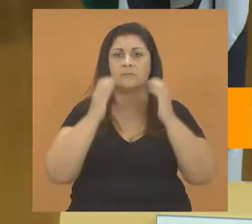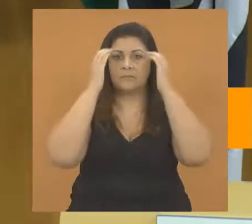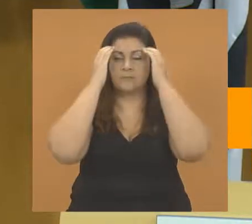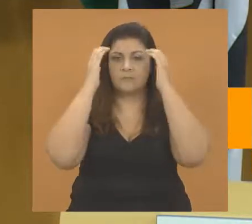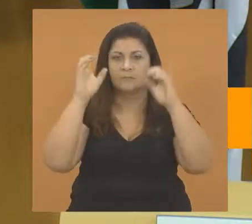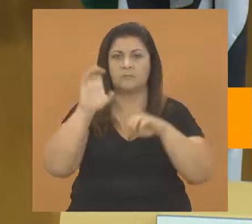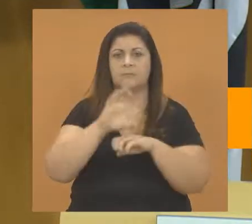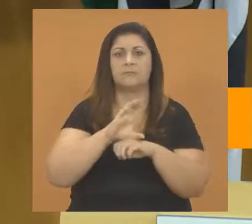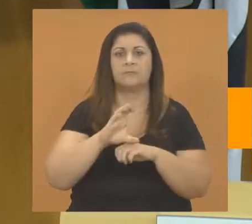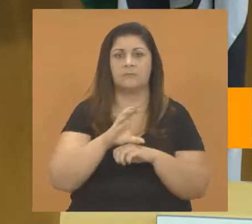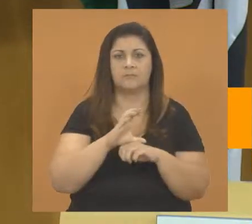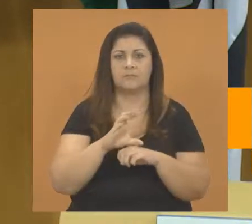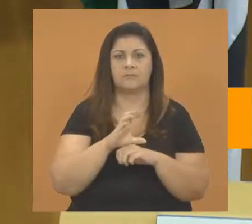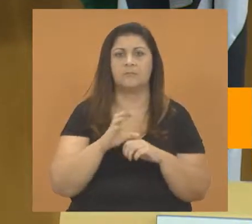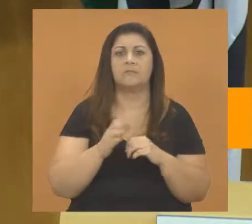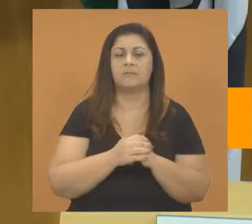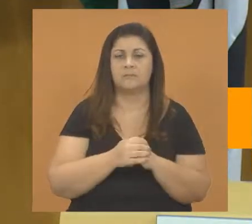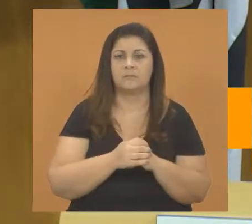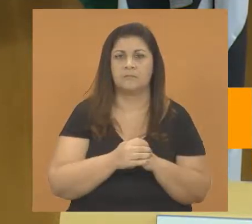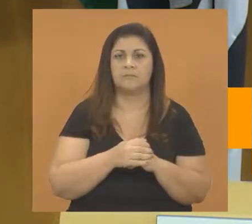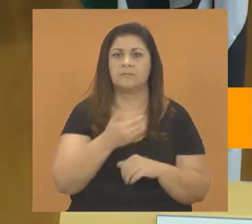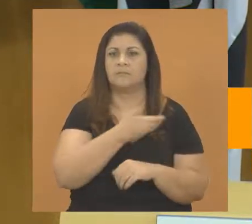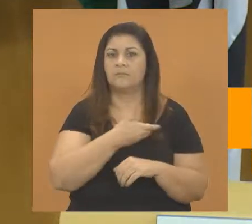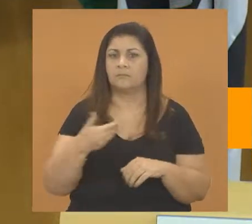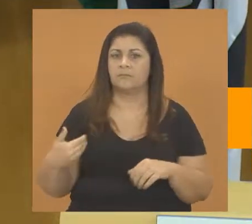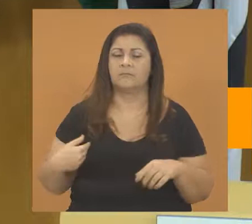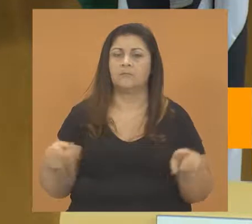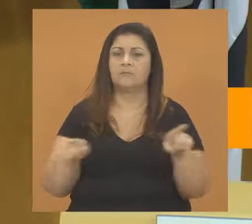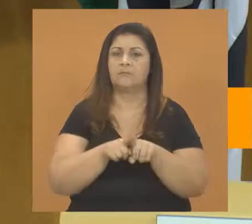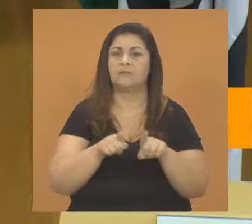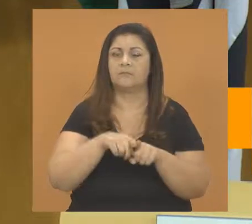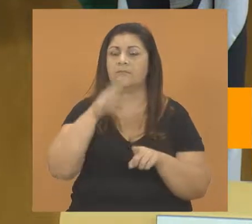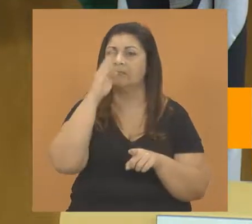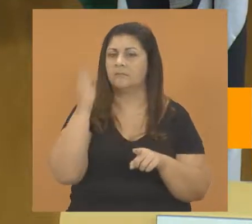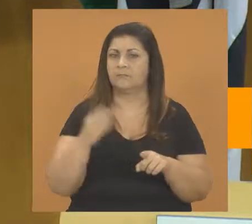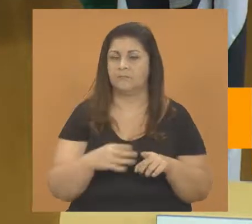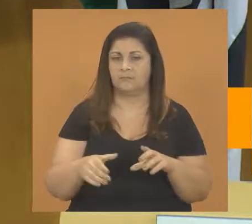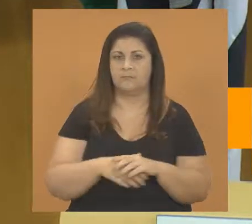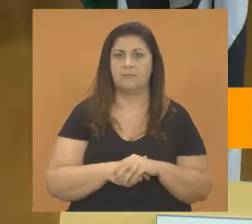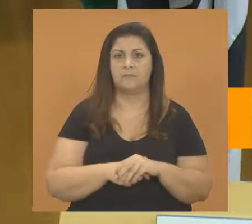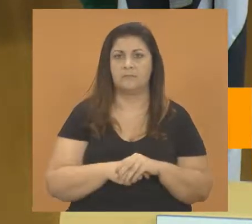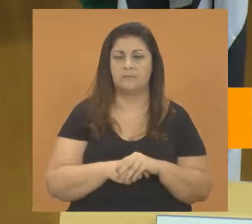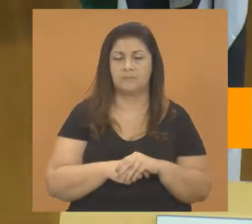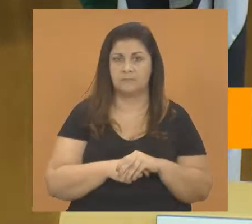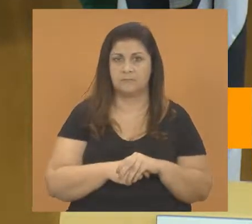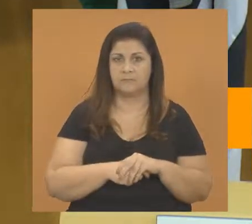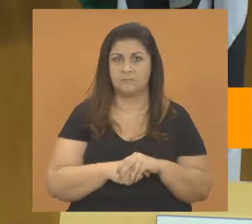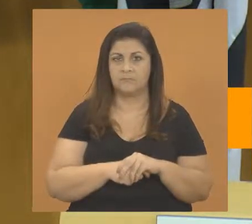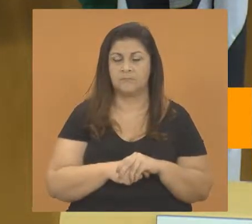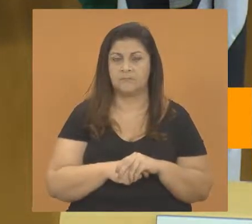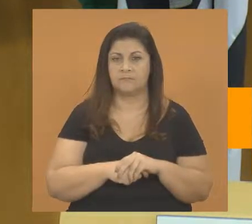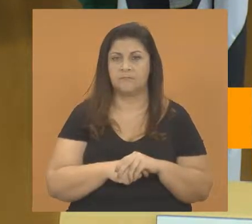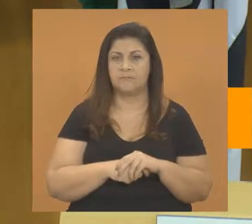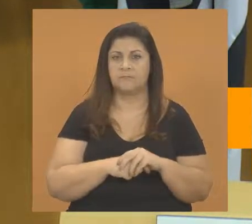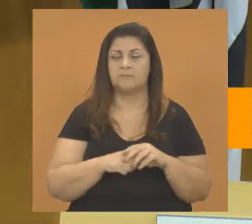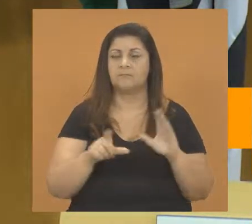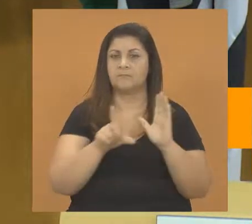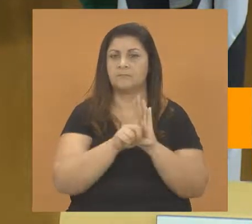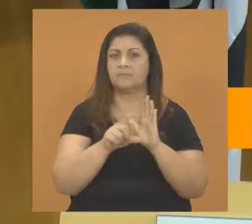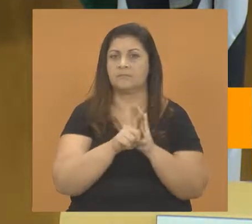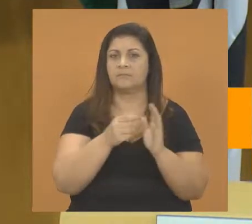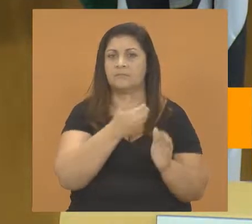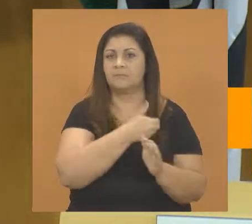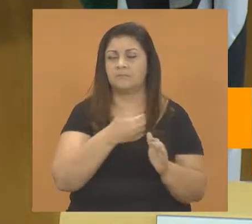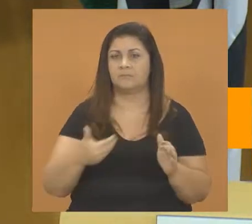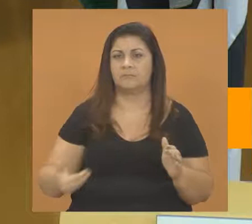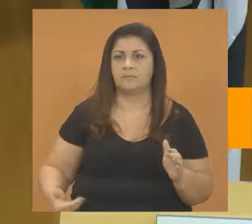federal e na constituição estadual o inciso 5 do artigo 115 da constituição estadual consoante com o inciso